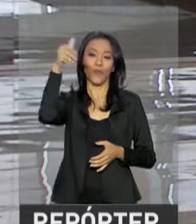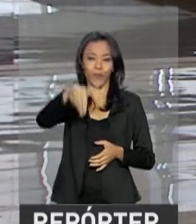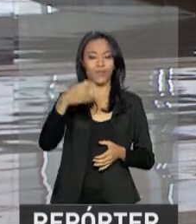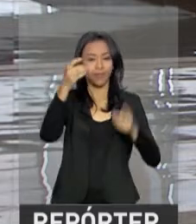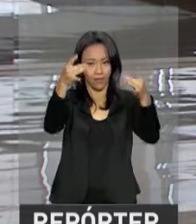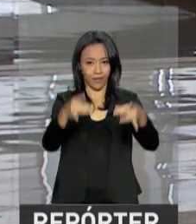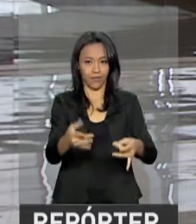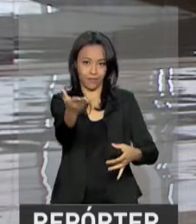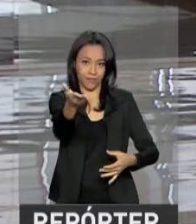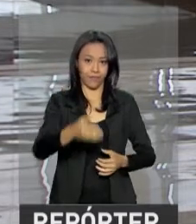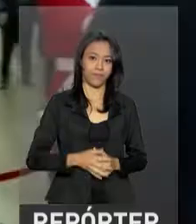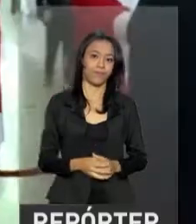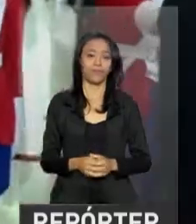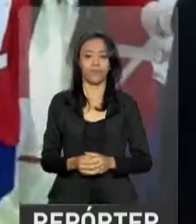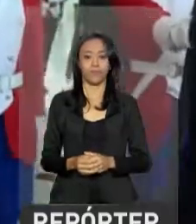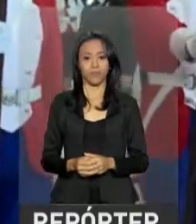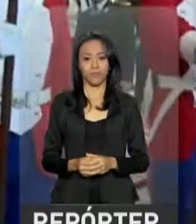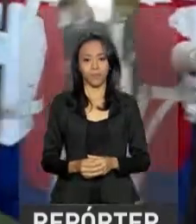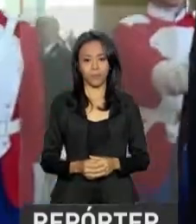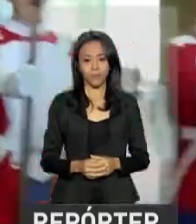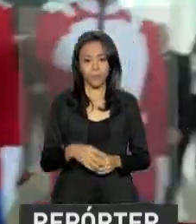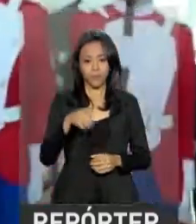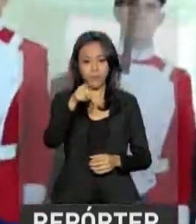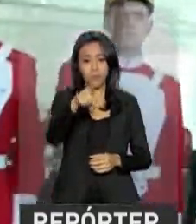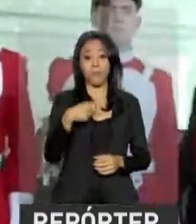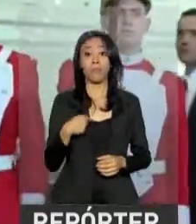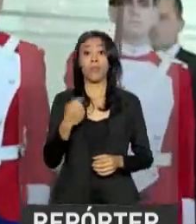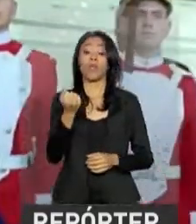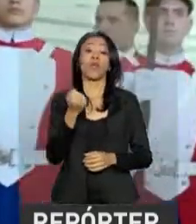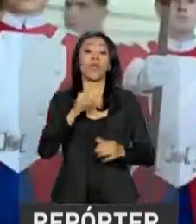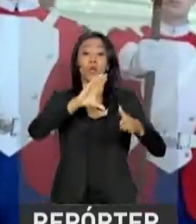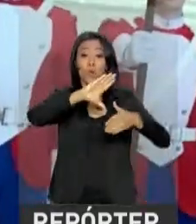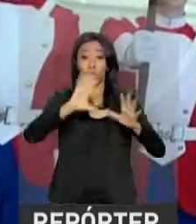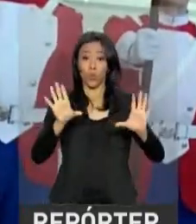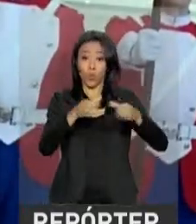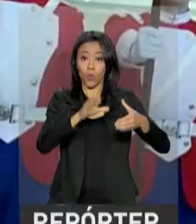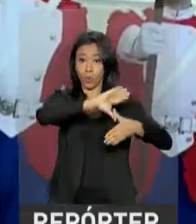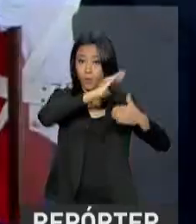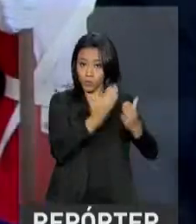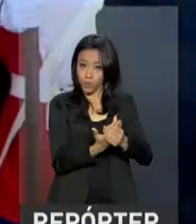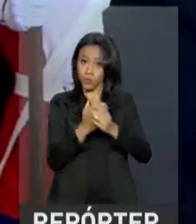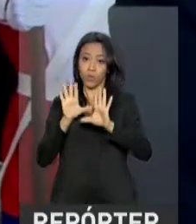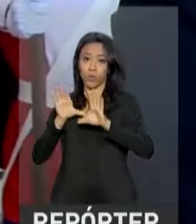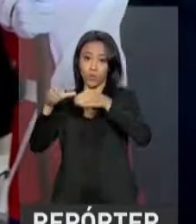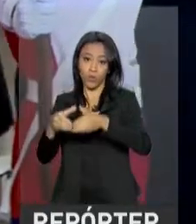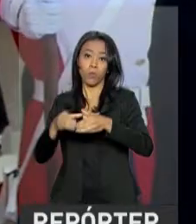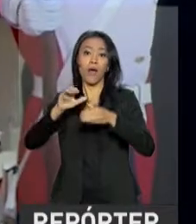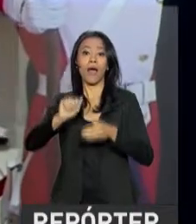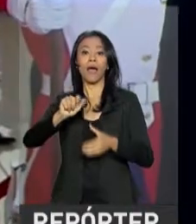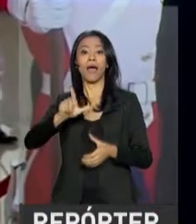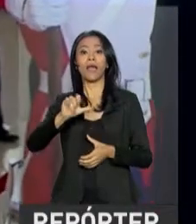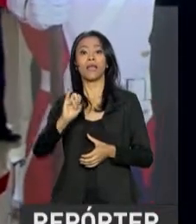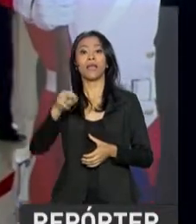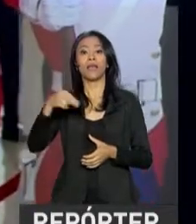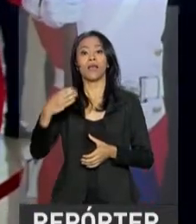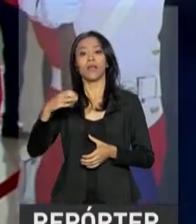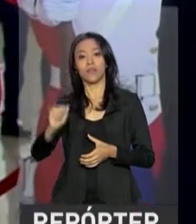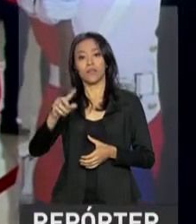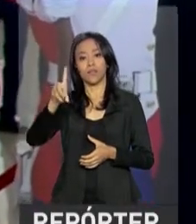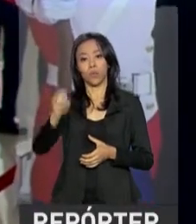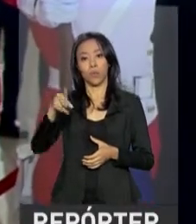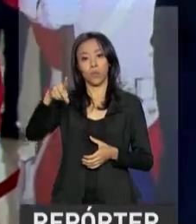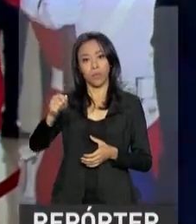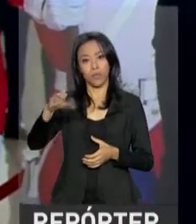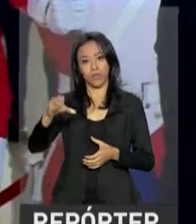detalhes a aproximação entre o mercosul ea aliança do pacífico grupo formado por chile colômbia méxico